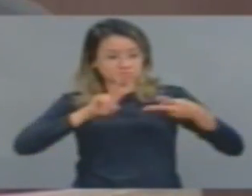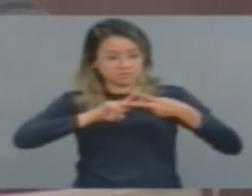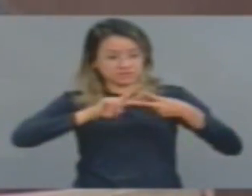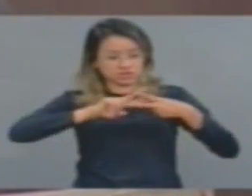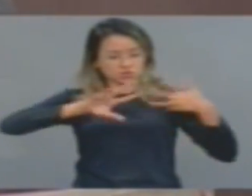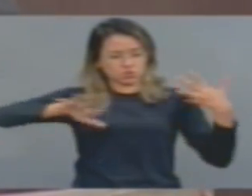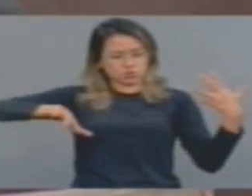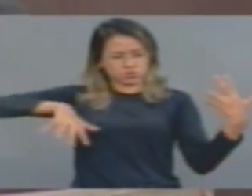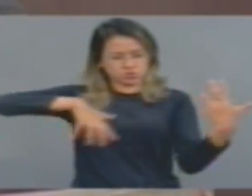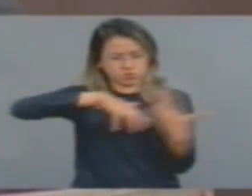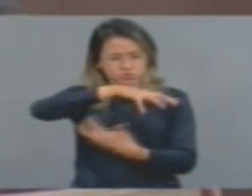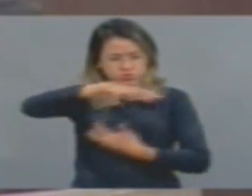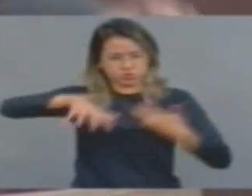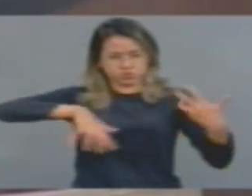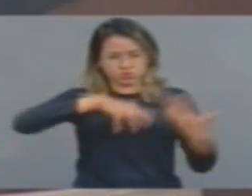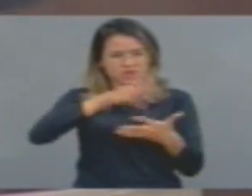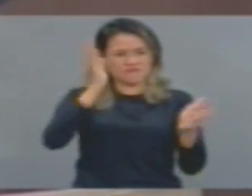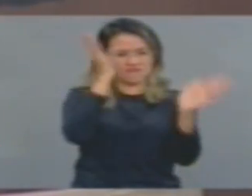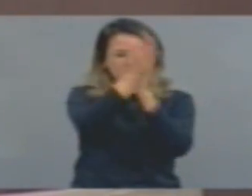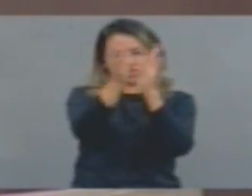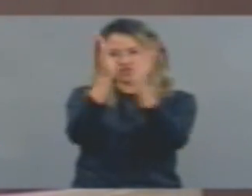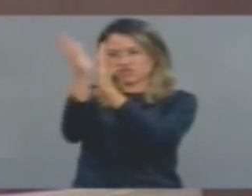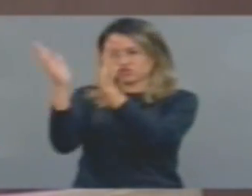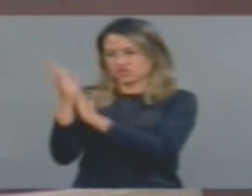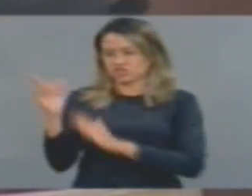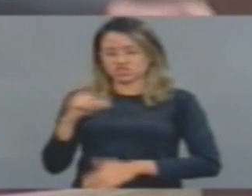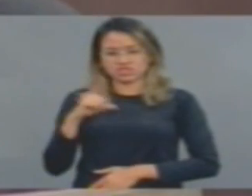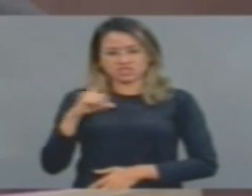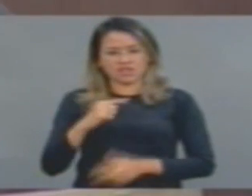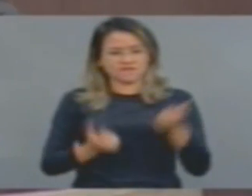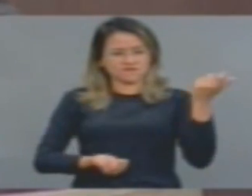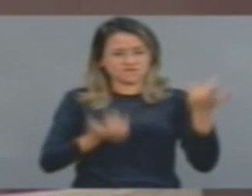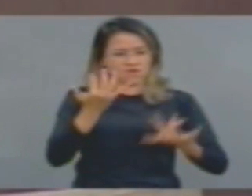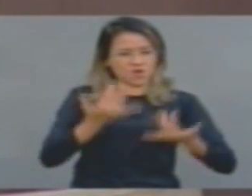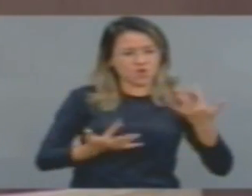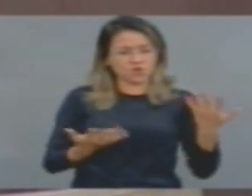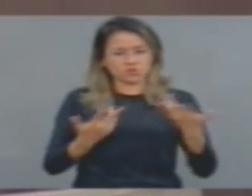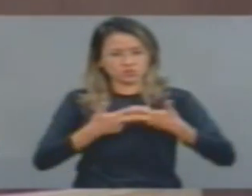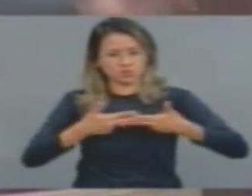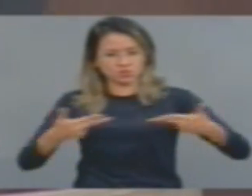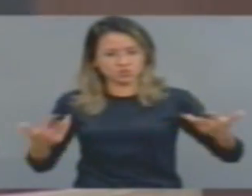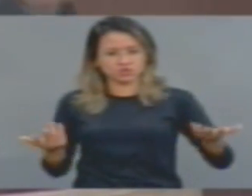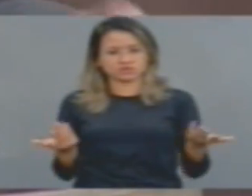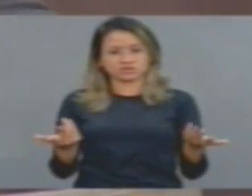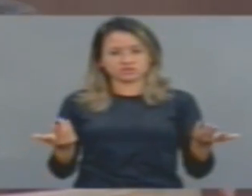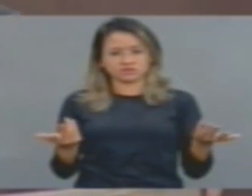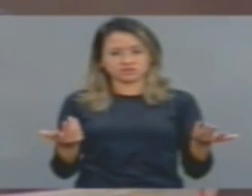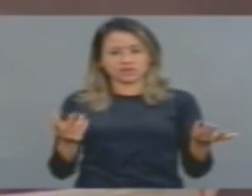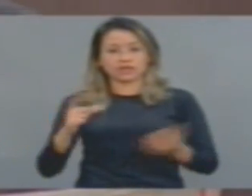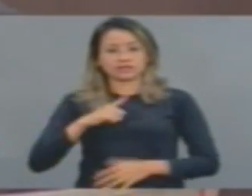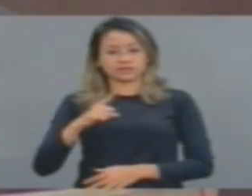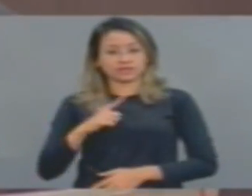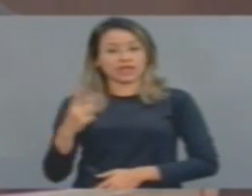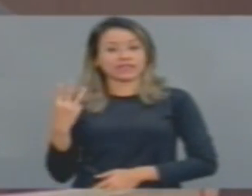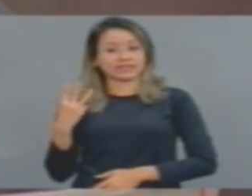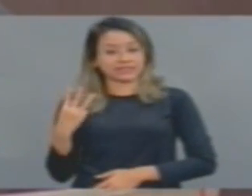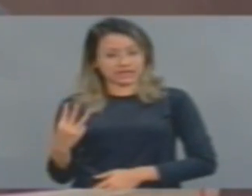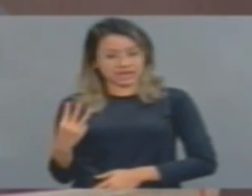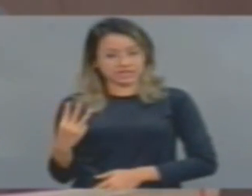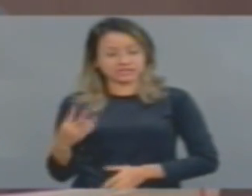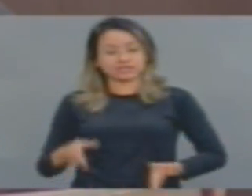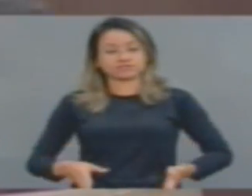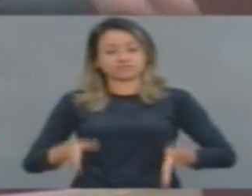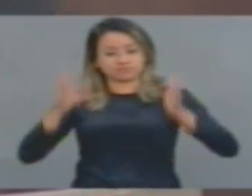extrema violência, são exatamente as unidades que não foram interditadas. Porque há 3 unidades interditadas, deputado Heitor